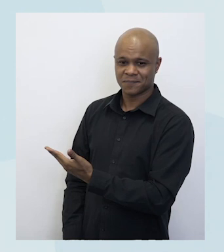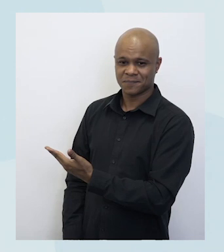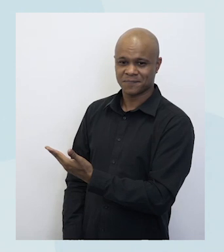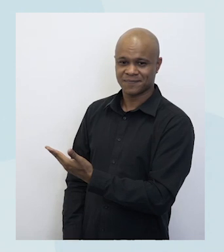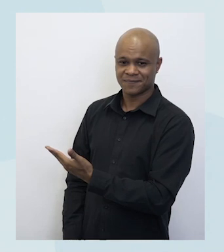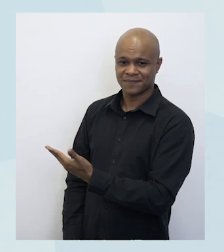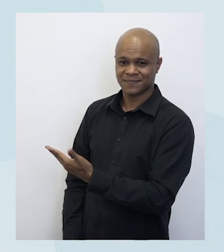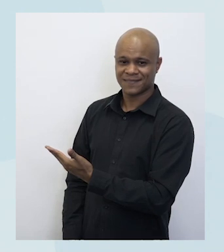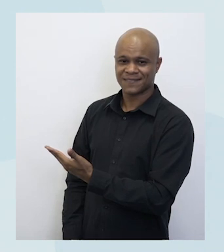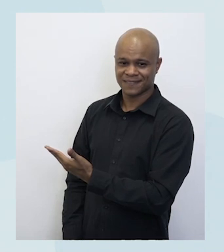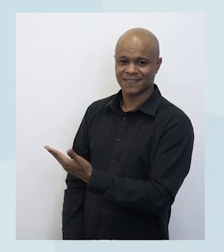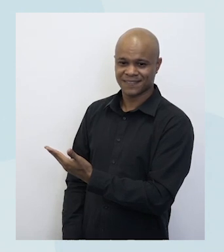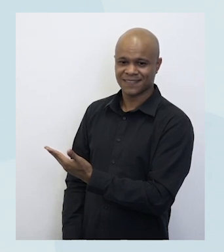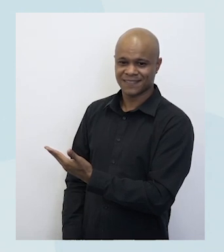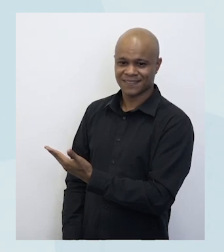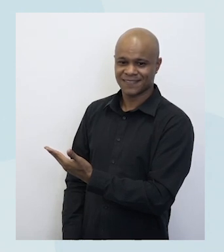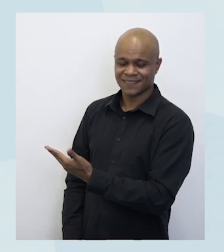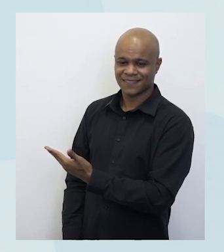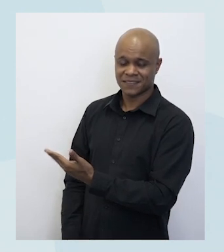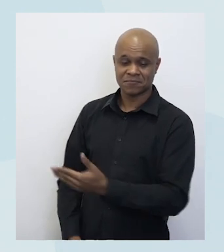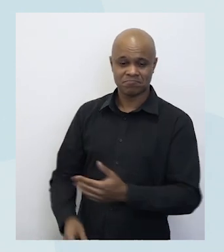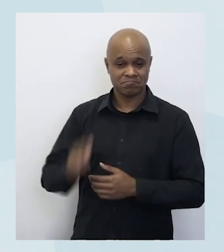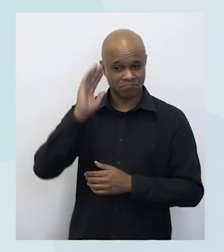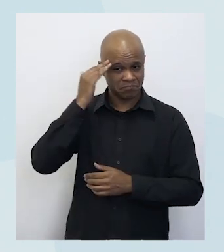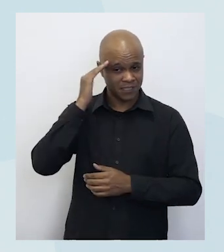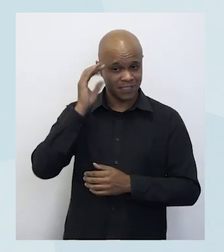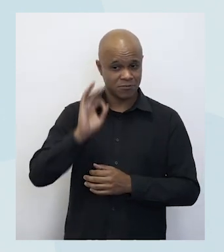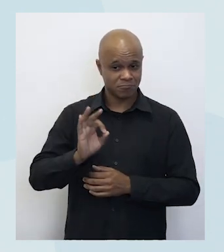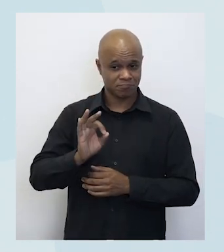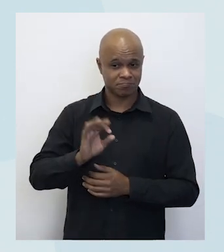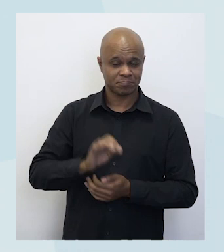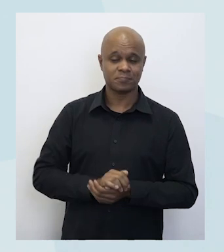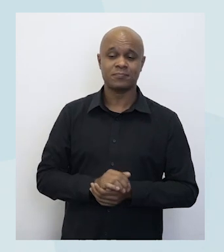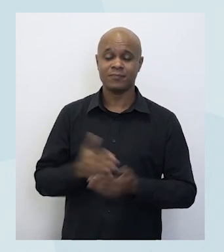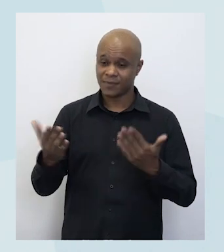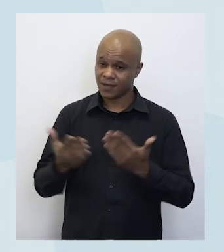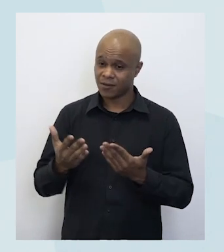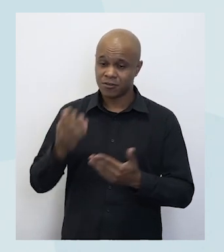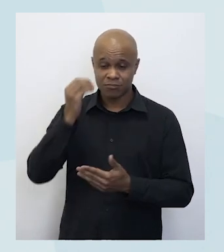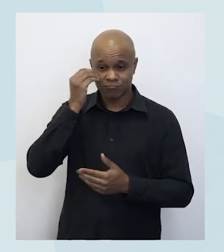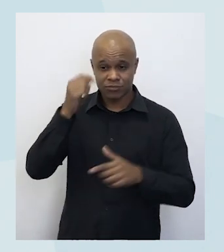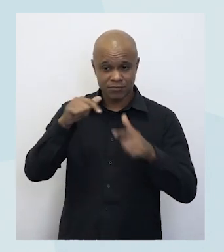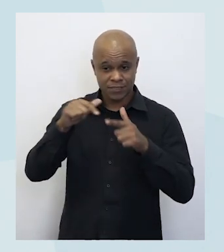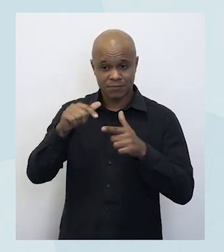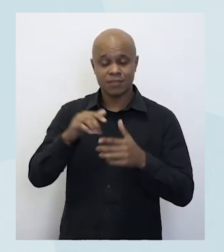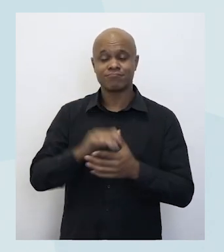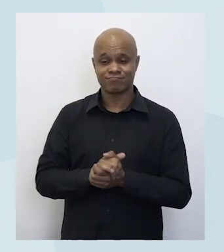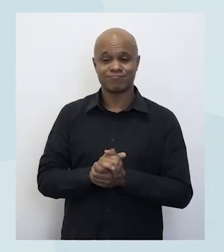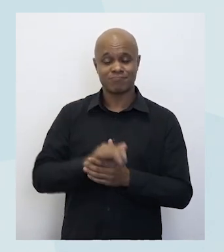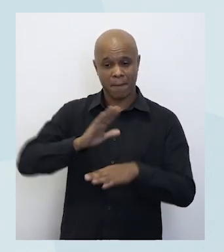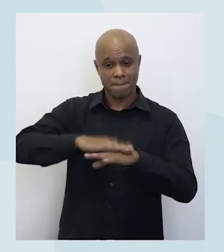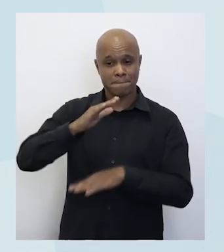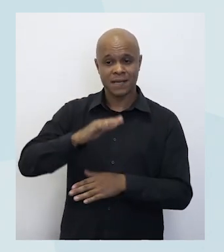aqui, por isso que estava errado. Né? Mas deu para vocês pegarem a ideia, perfeito? Se não deu, a gente tem um próximo exercício para a gente poder fixar um pouquinho